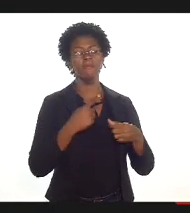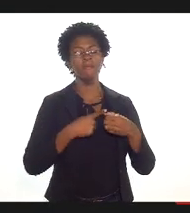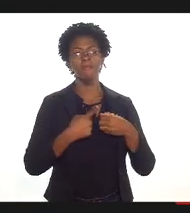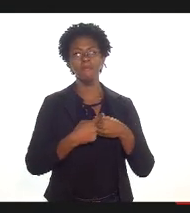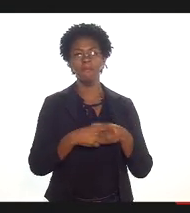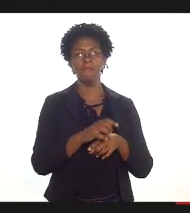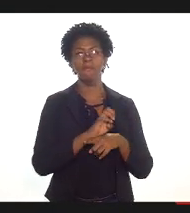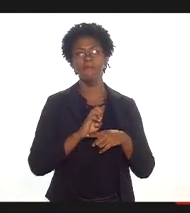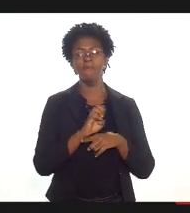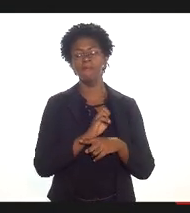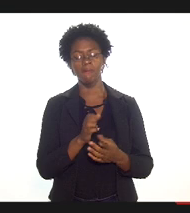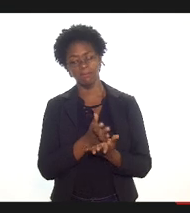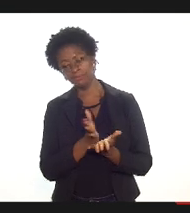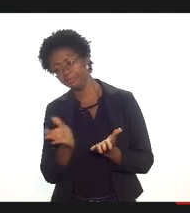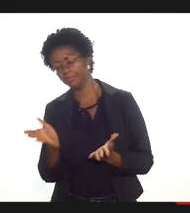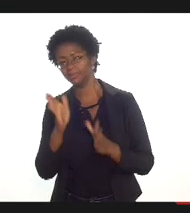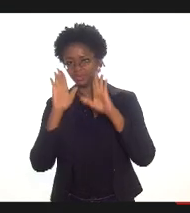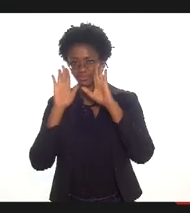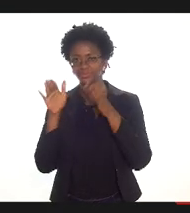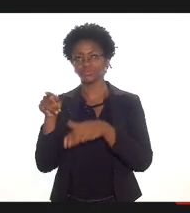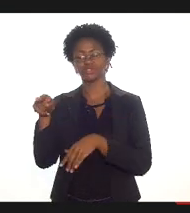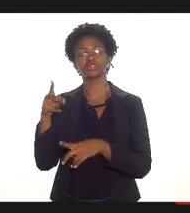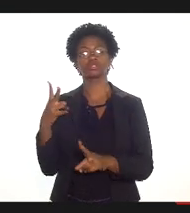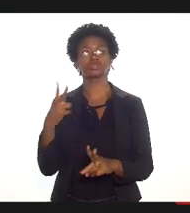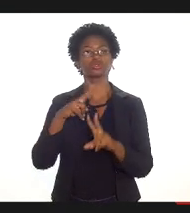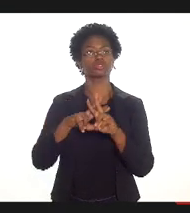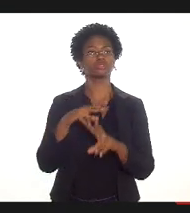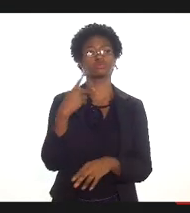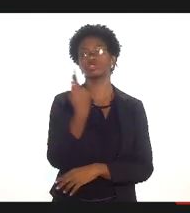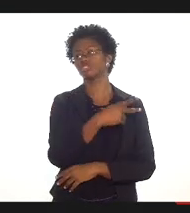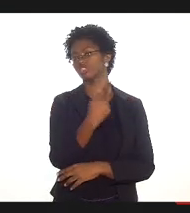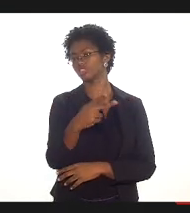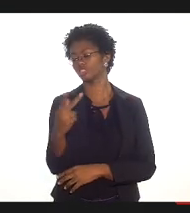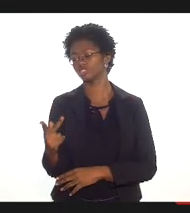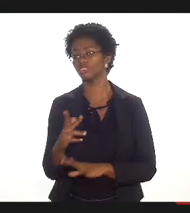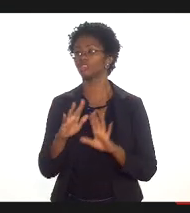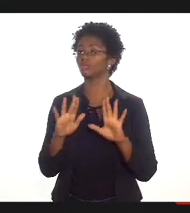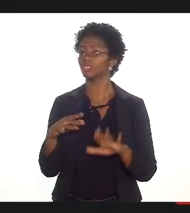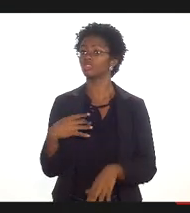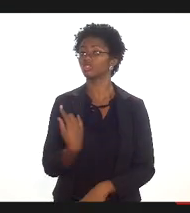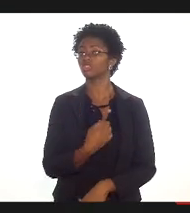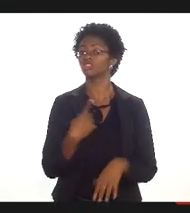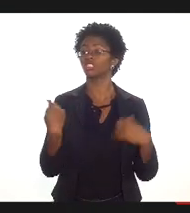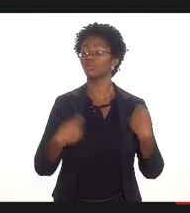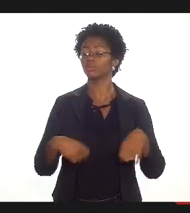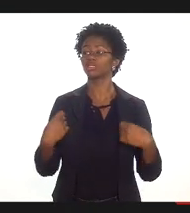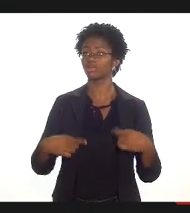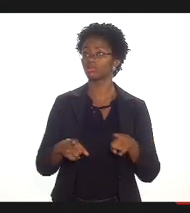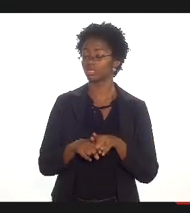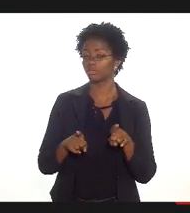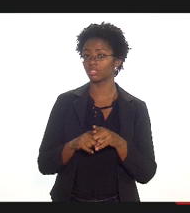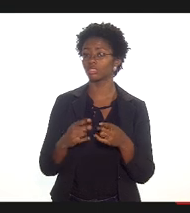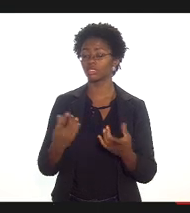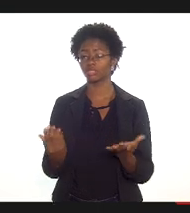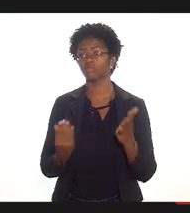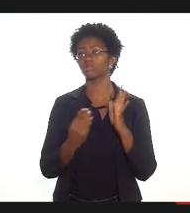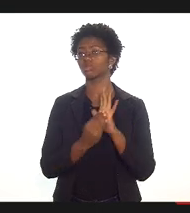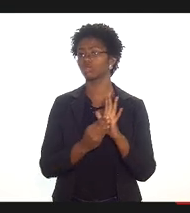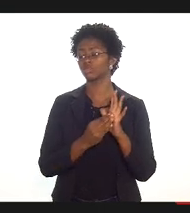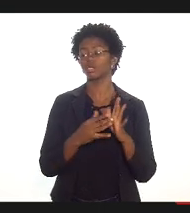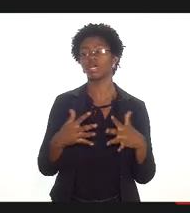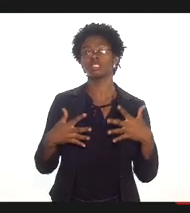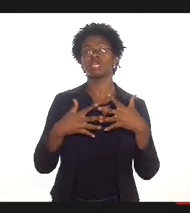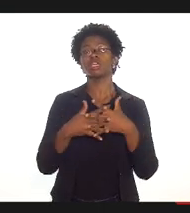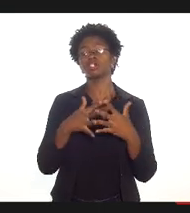para poder tirar o foco dos crimes que eles cometeram, mas a gente precisa incluir o que aconteceu na rede